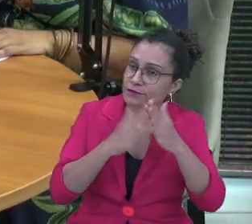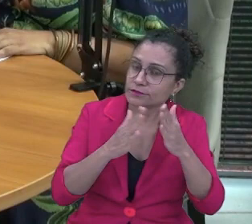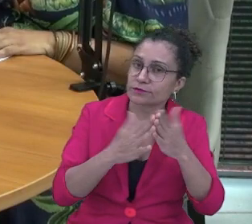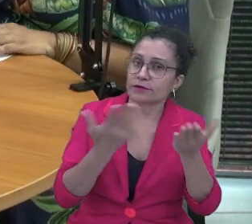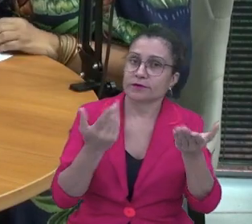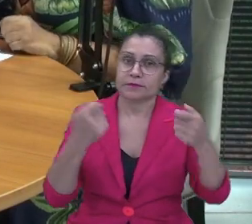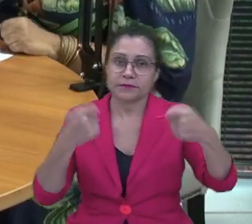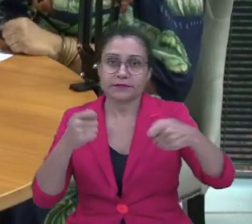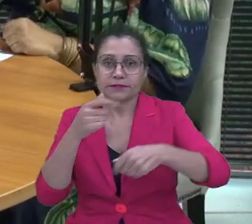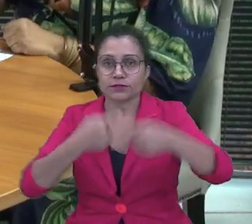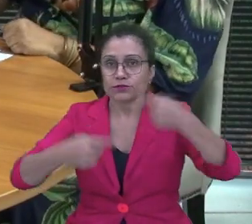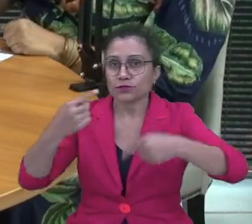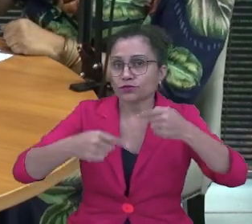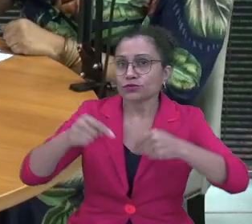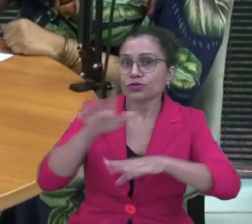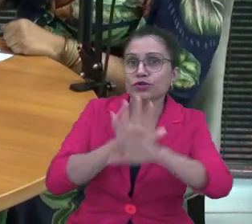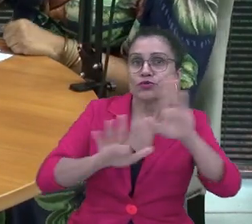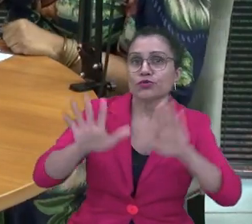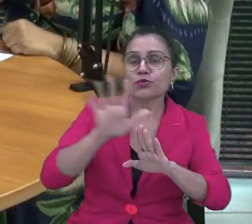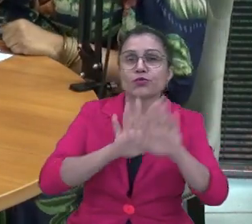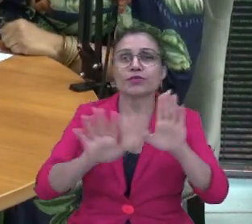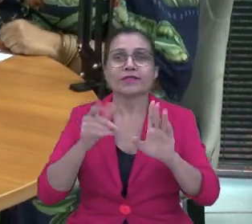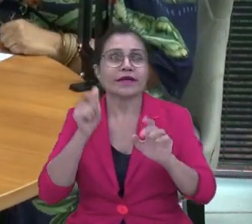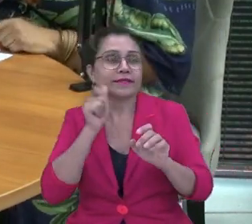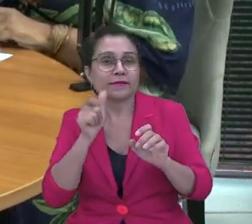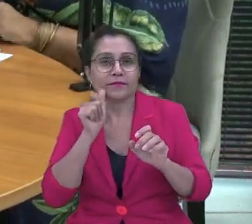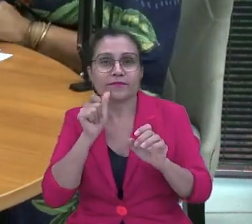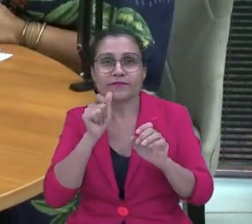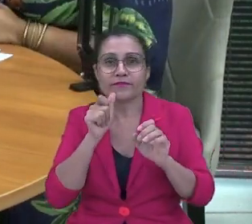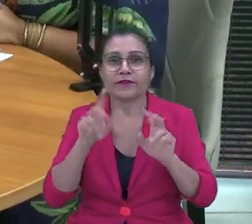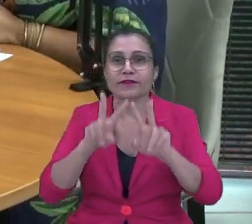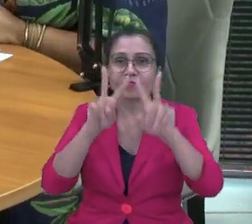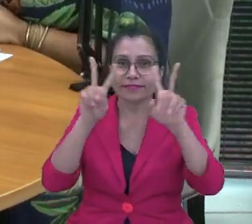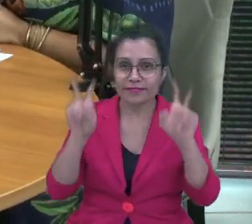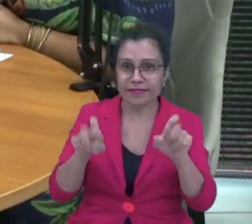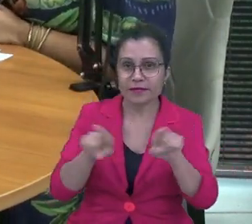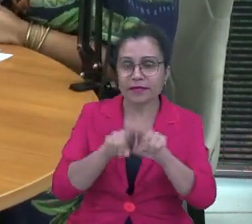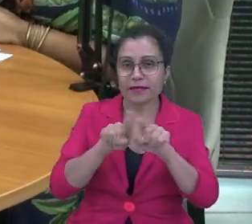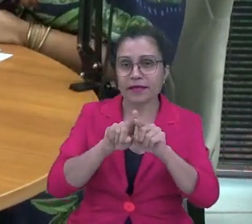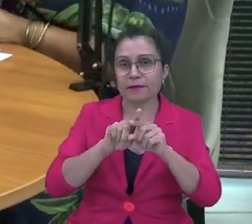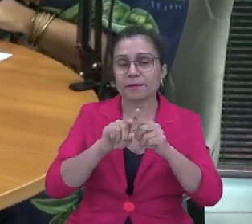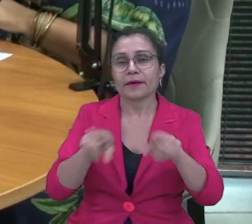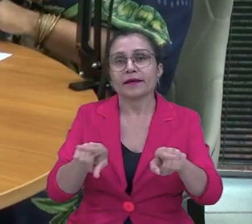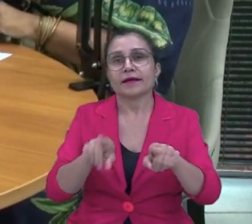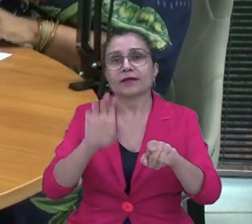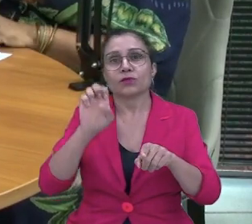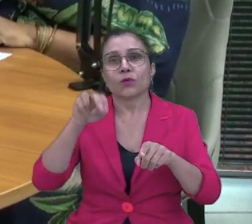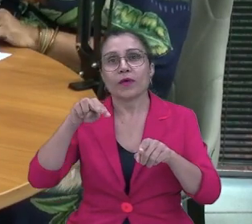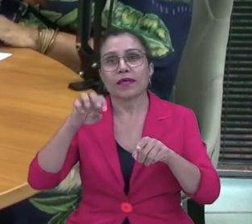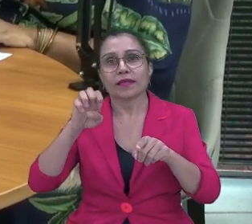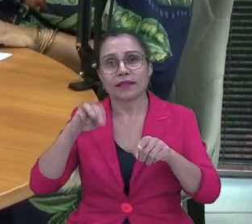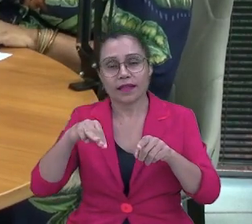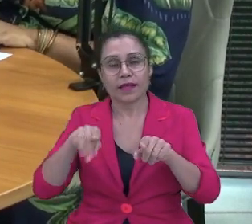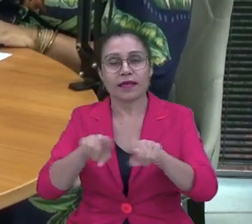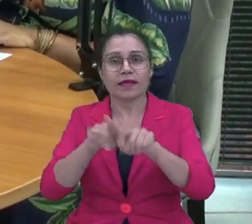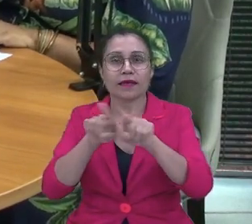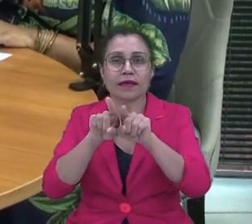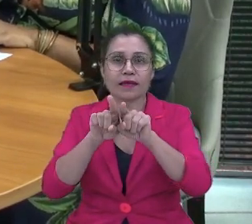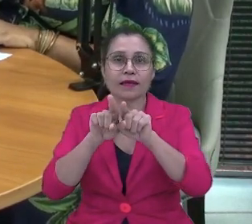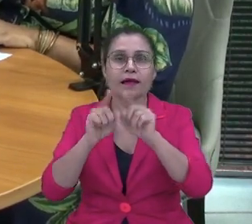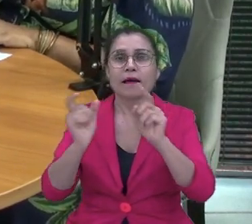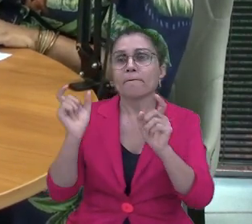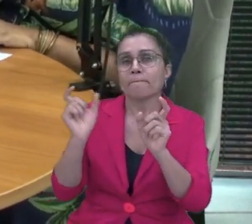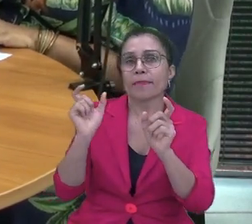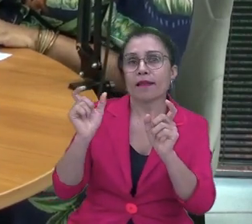a mulher e o cuidado, foi tema do Enem e tudo mais. Enfim, não vamos entrar nessa seara, mas só para... Da desigualdade. Já que nós falamos que a primeira